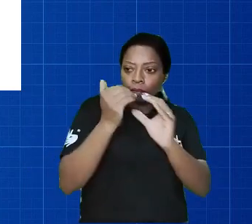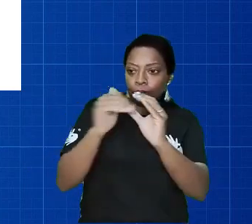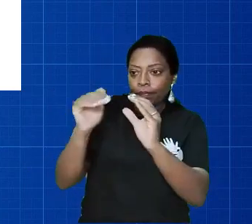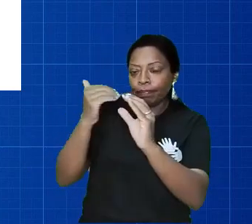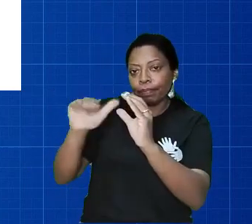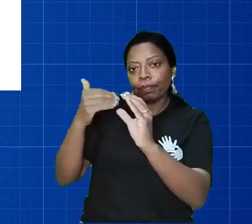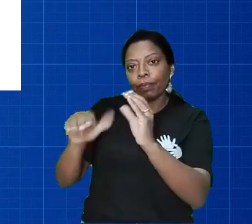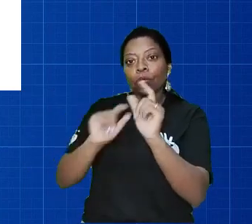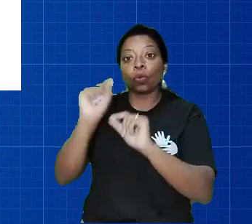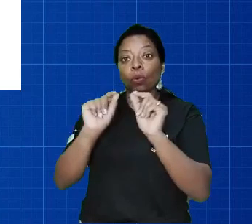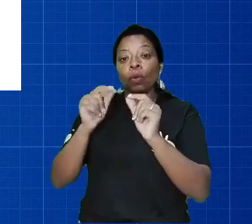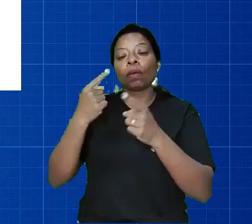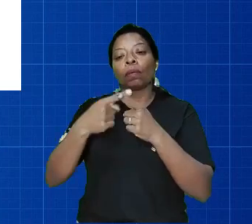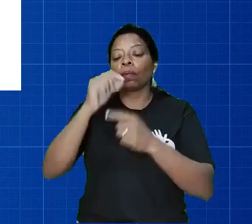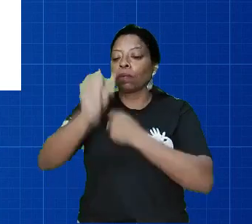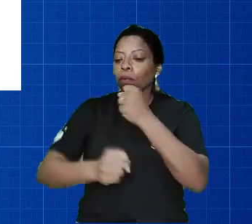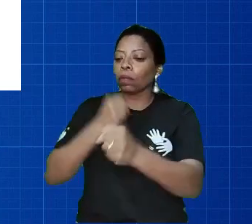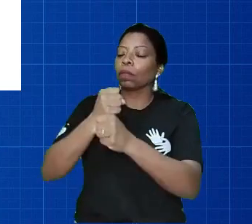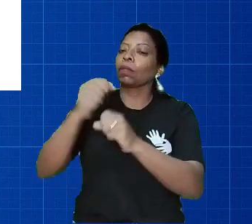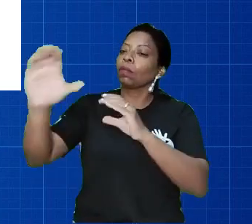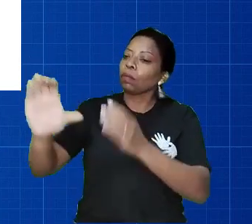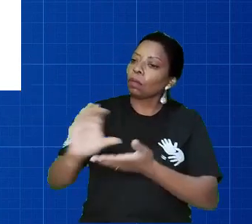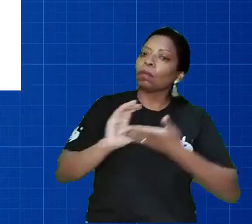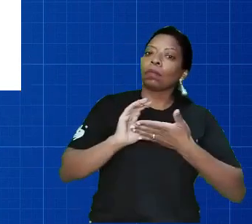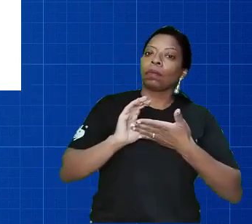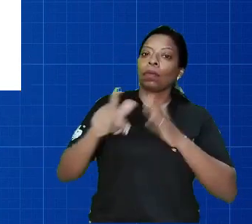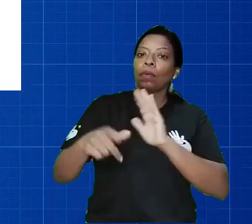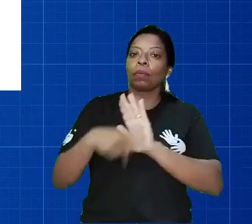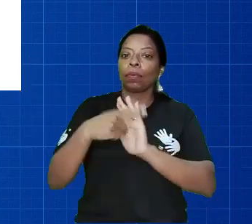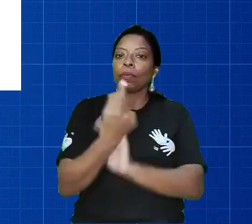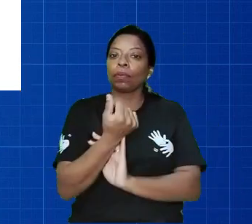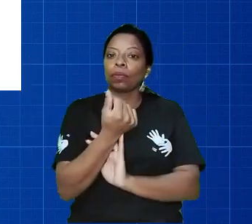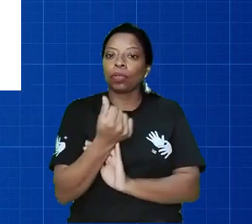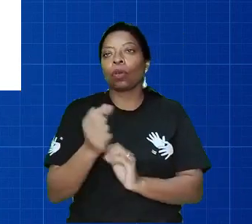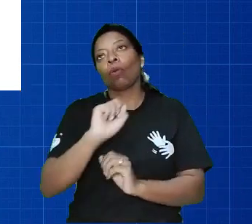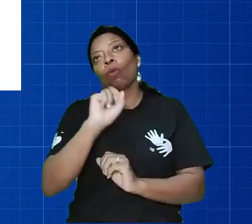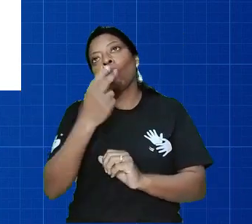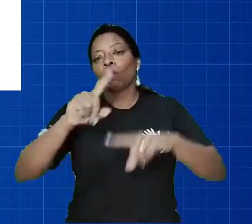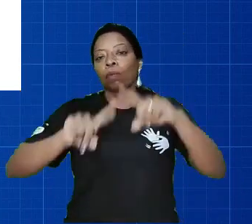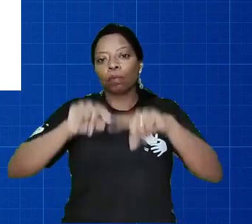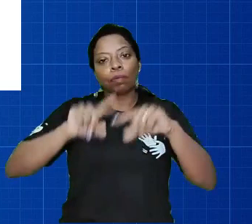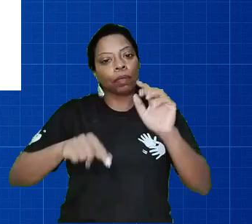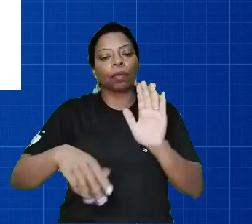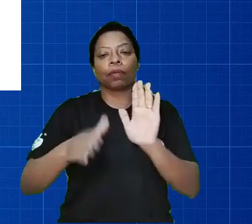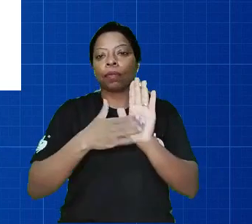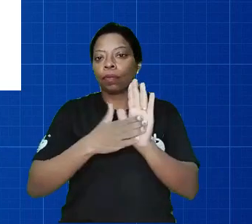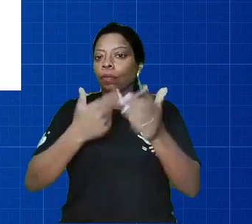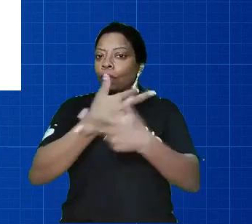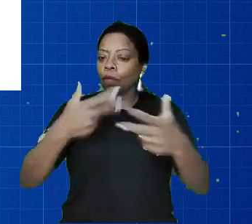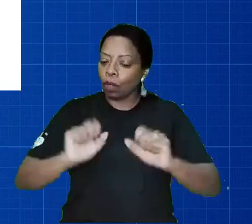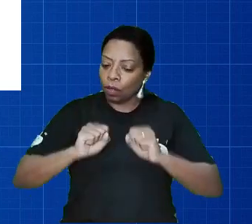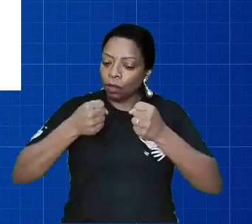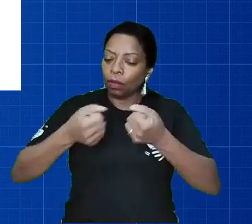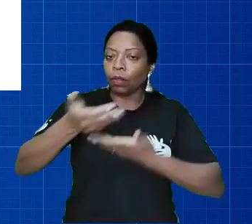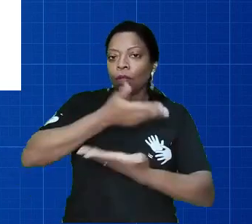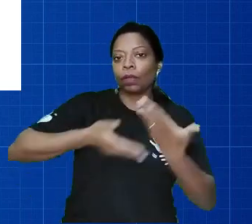o recebimento de recursos federais ou de objetos ou de programas e ações integradas do